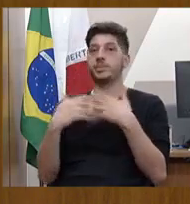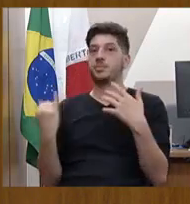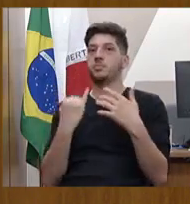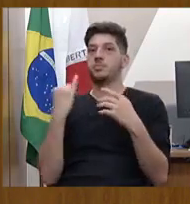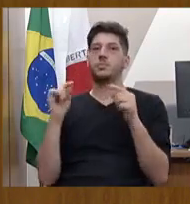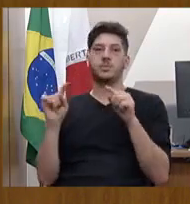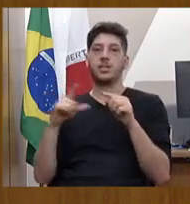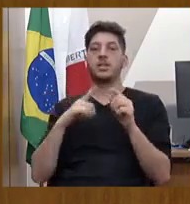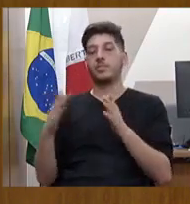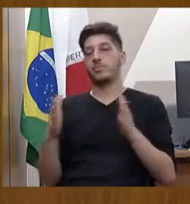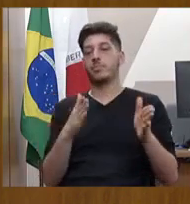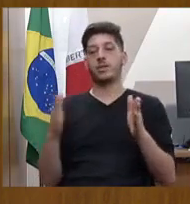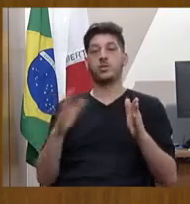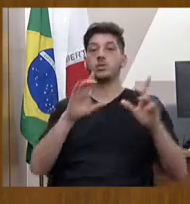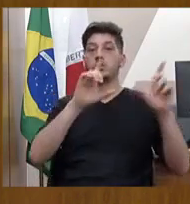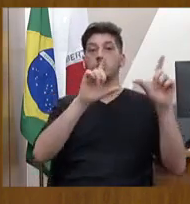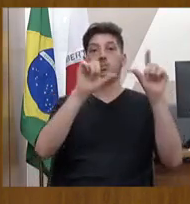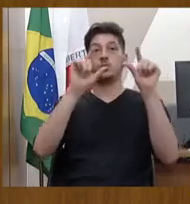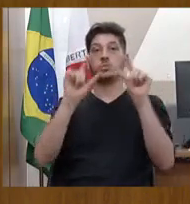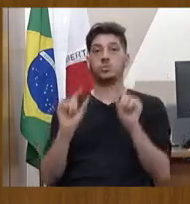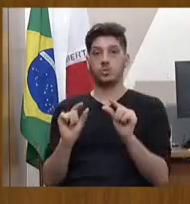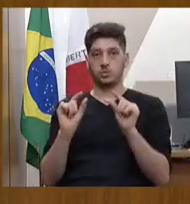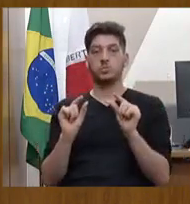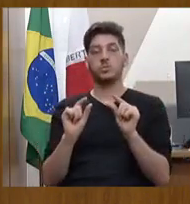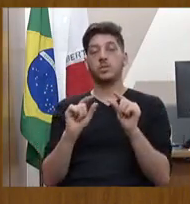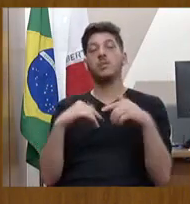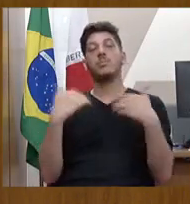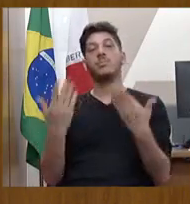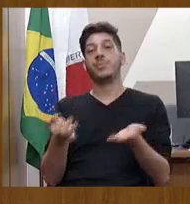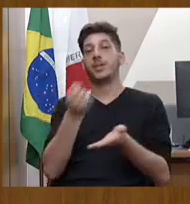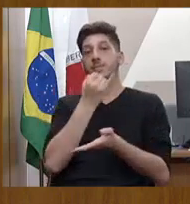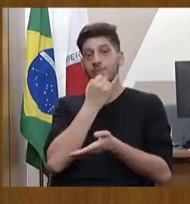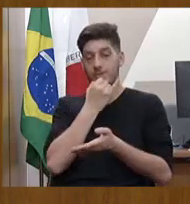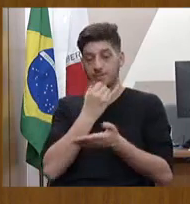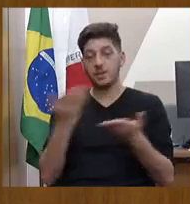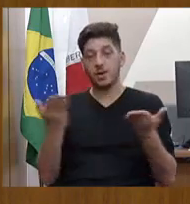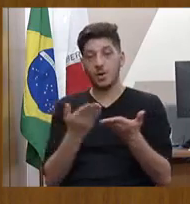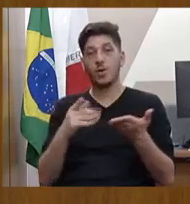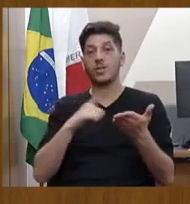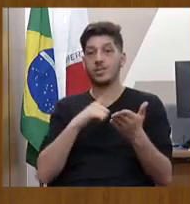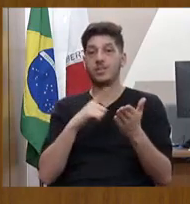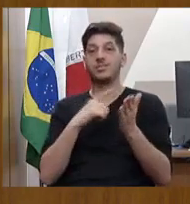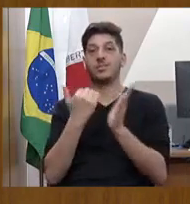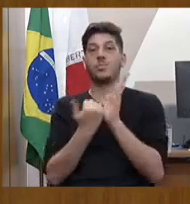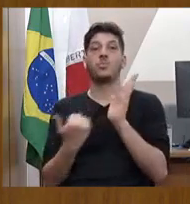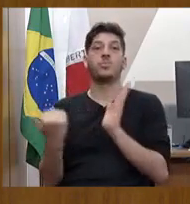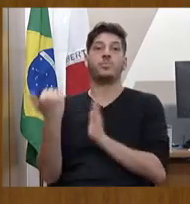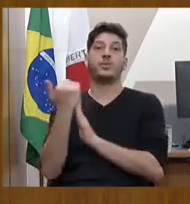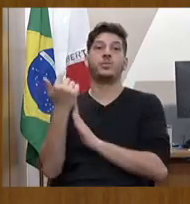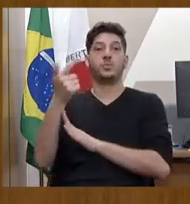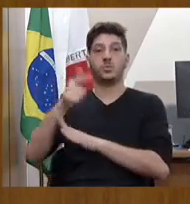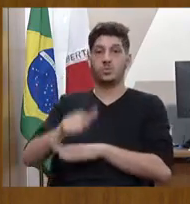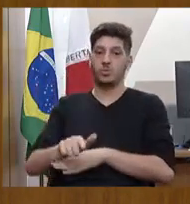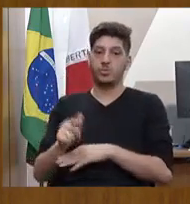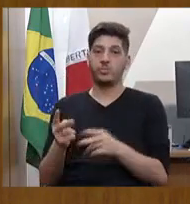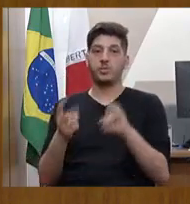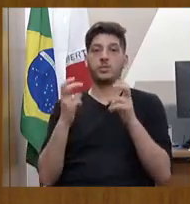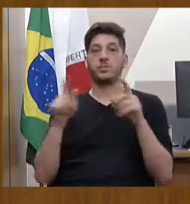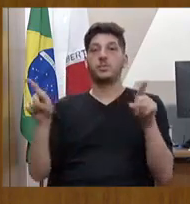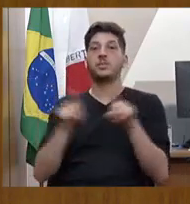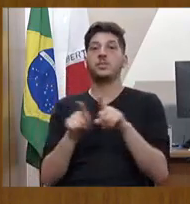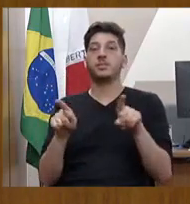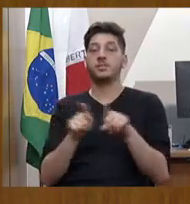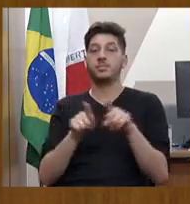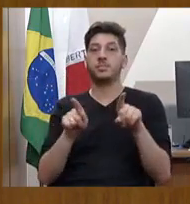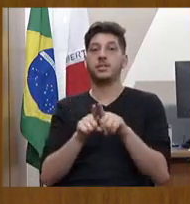nós tivemos um período de diminuição e infelizmente agora a gente tem esse aumento constatado e também